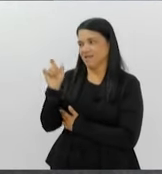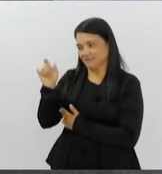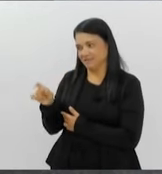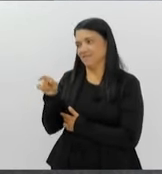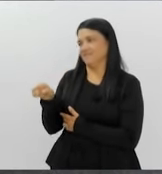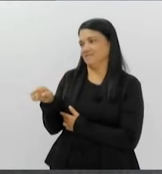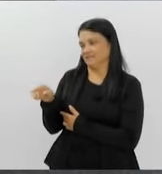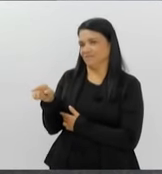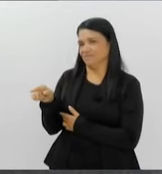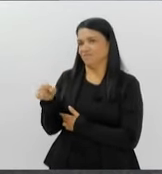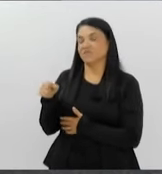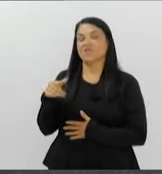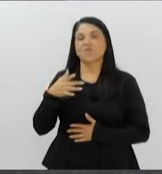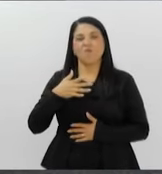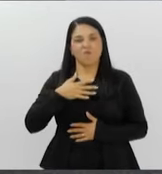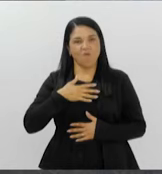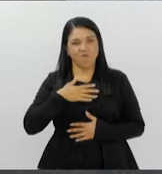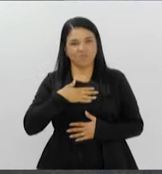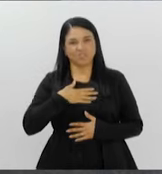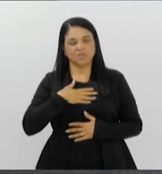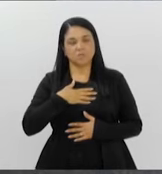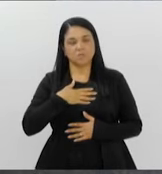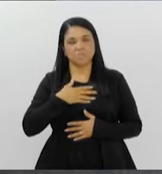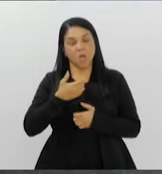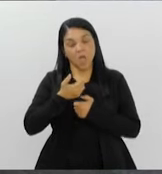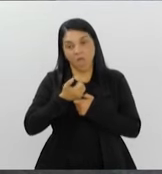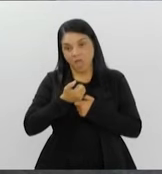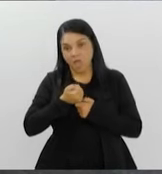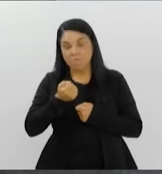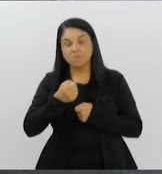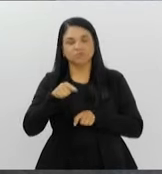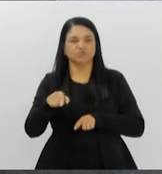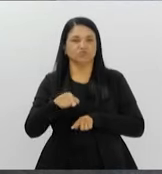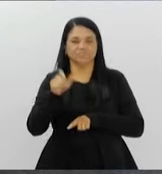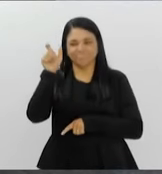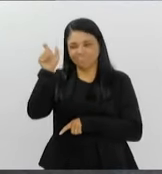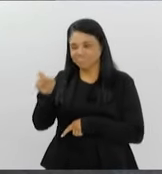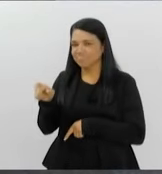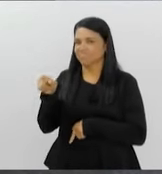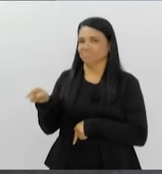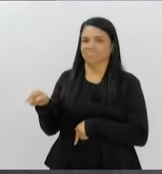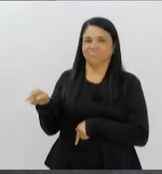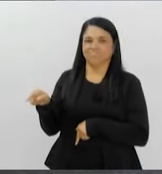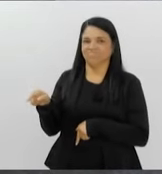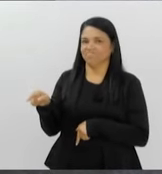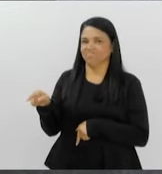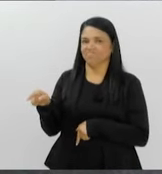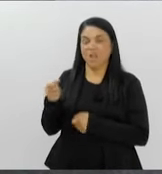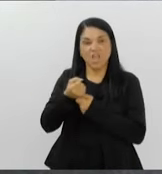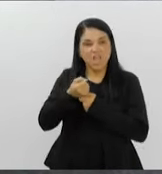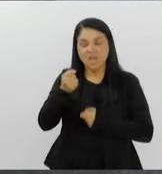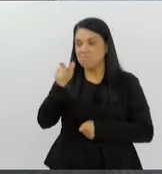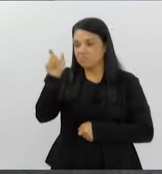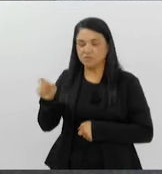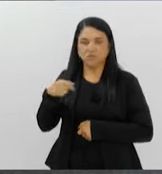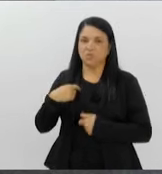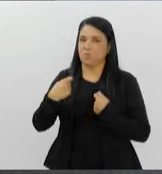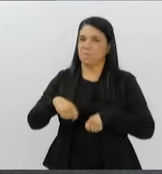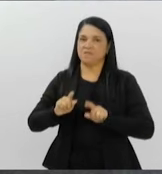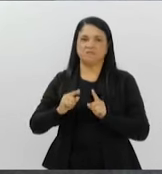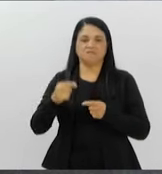Então, eu gostaria de deixar o meu repúdio a esse cara que não deveria, não merece estar dentro dessa casa,